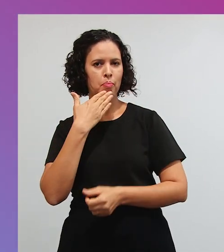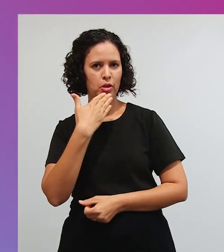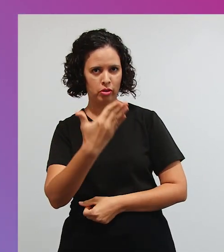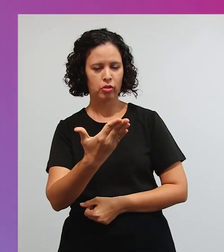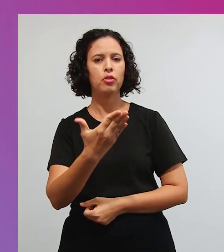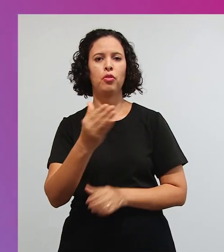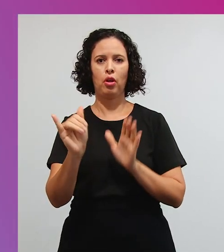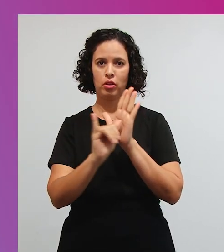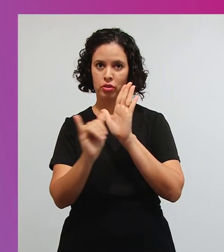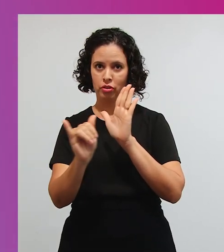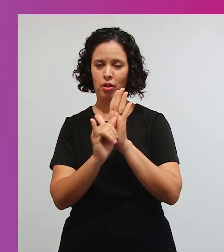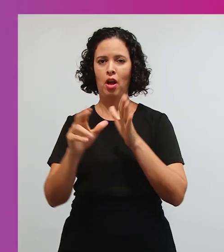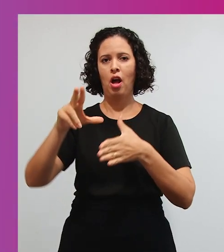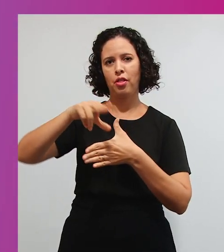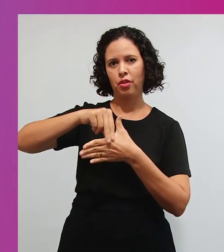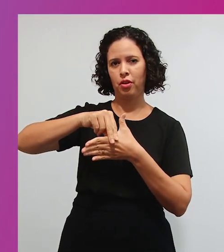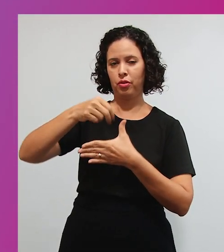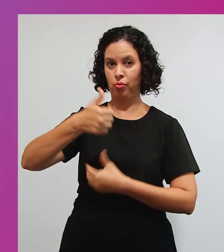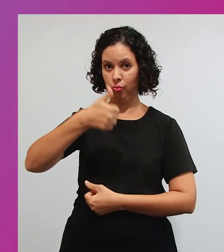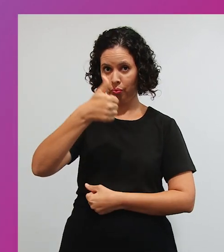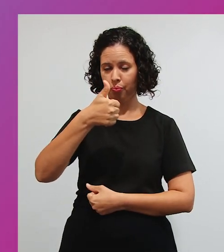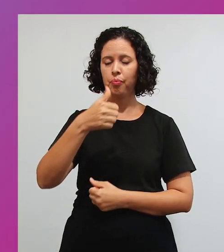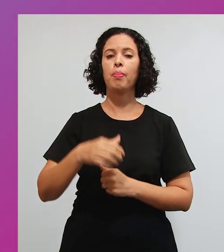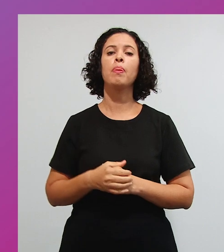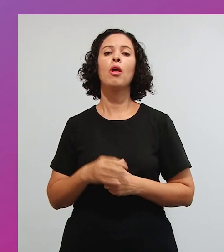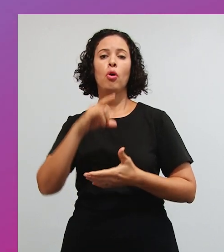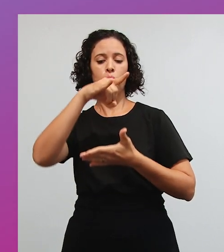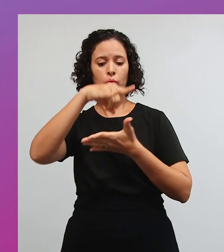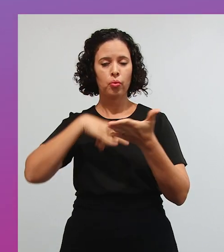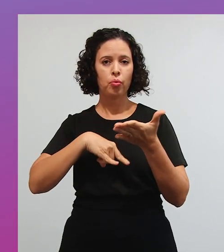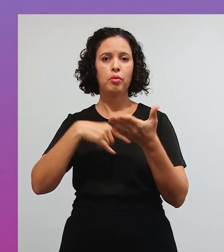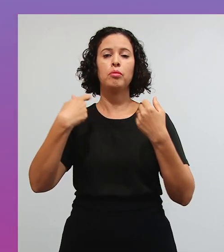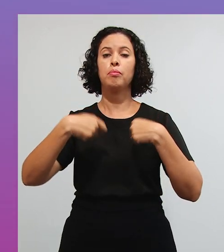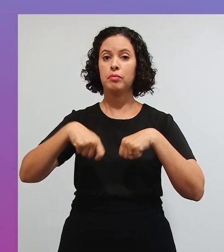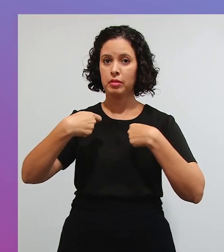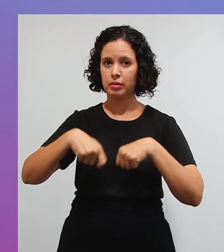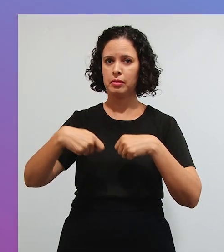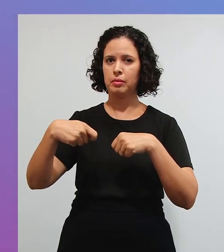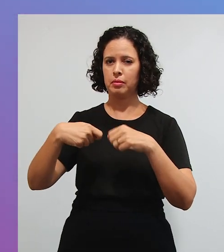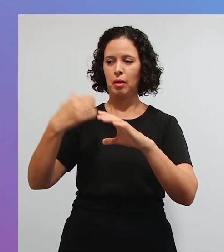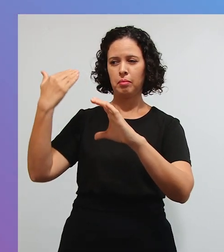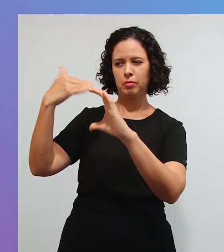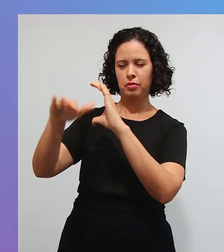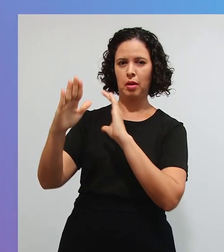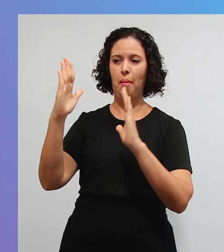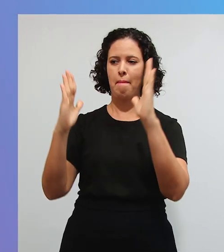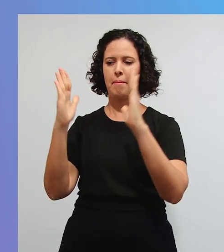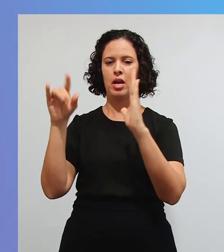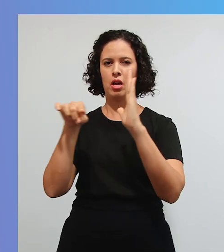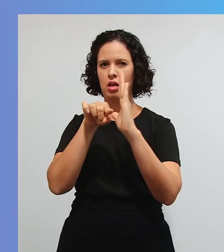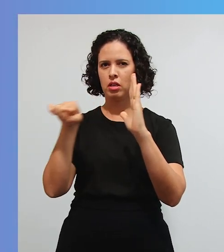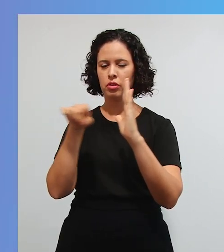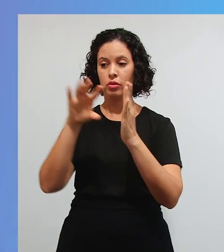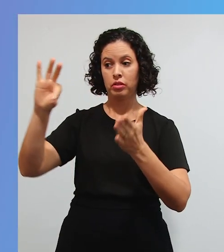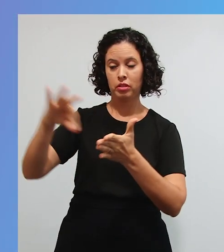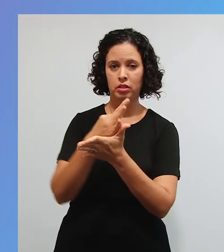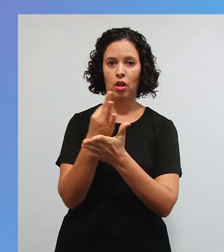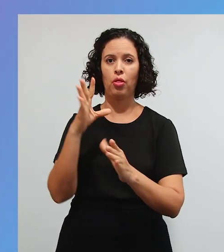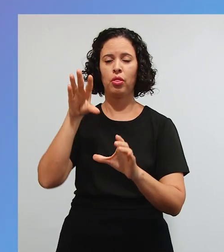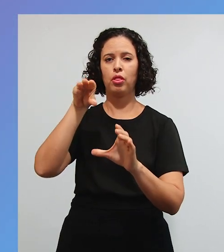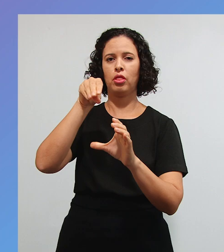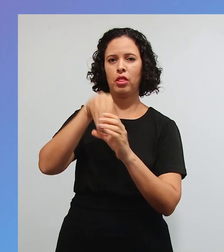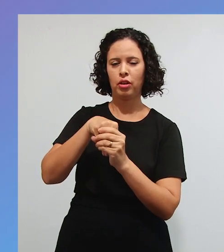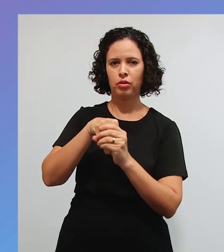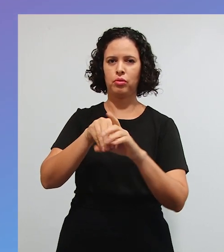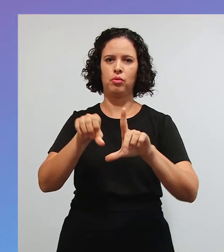edital, descritos no anexo 1. Os documentos devem ser enviados durante o processo de pré-inscrição no SUAP,